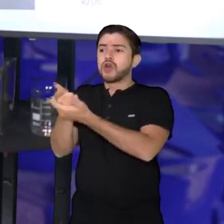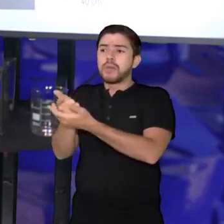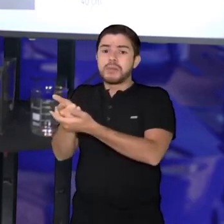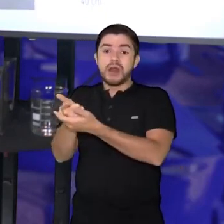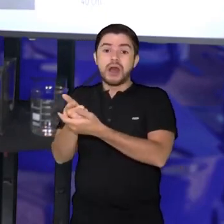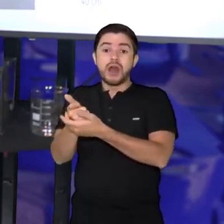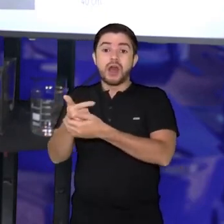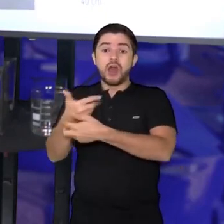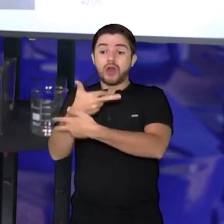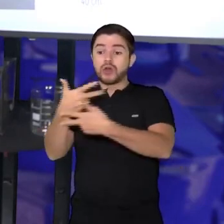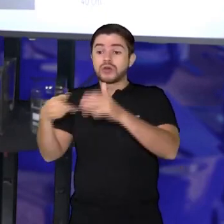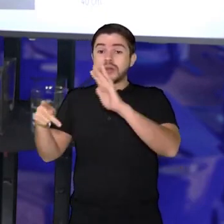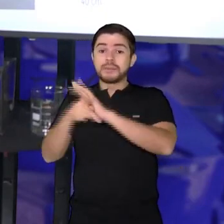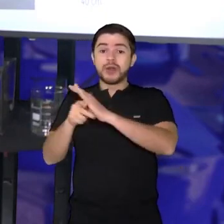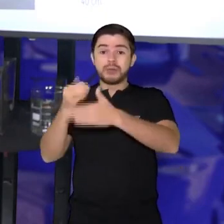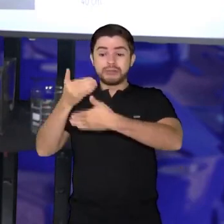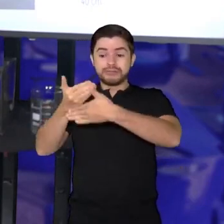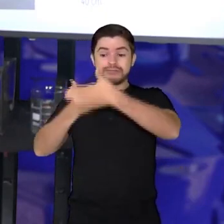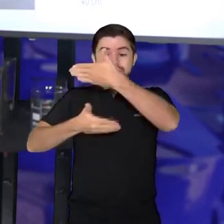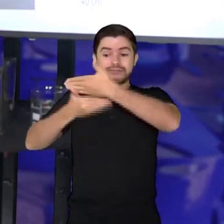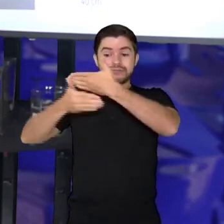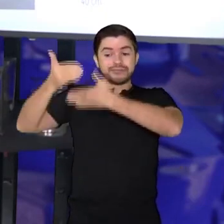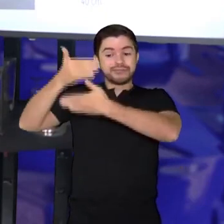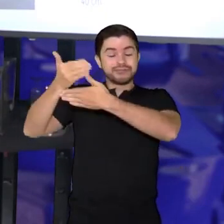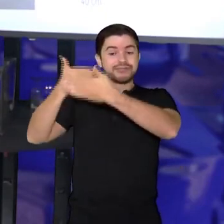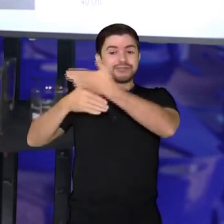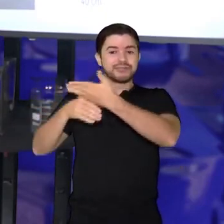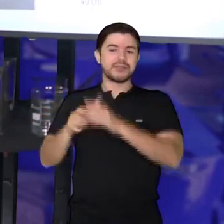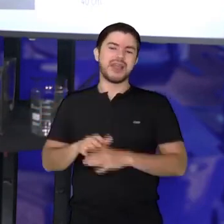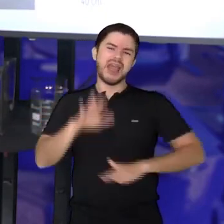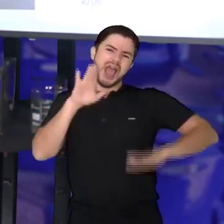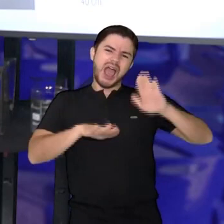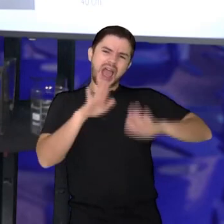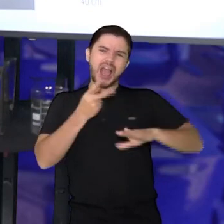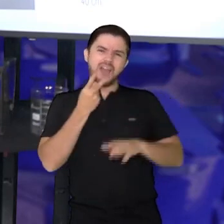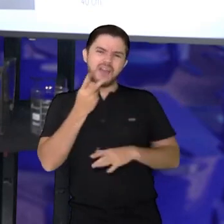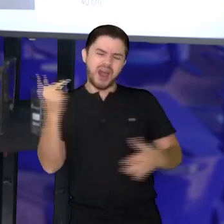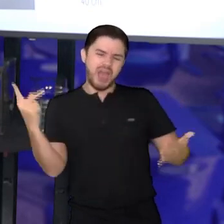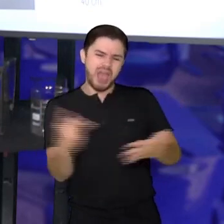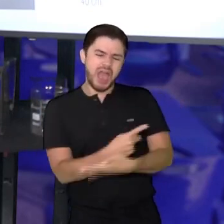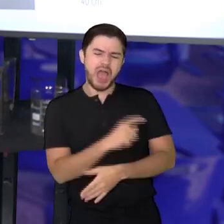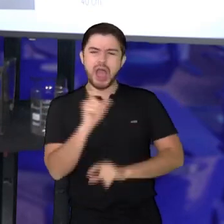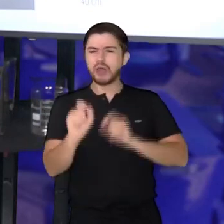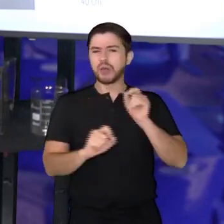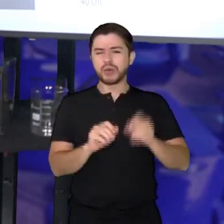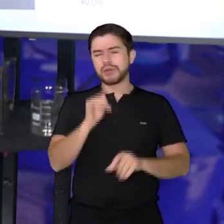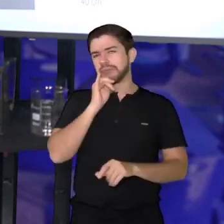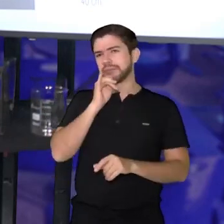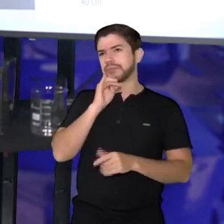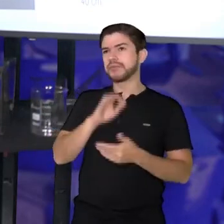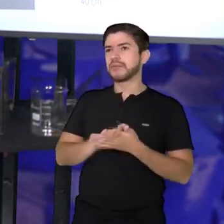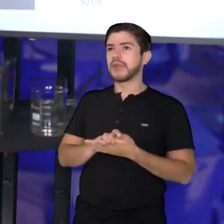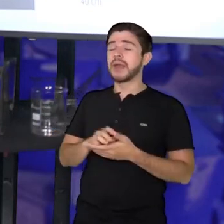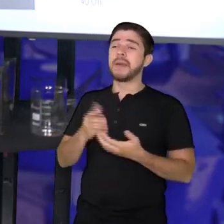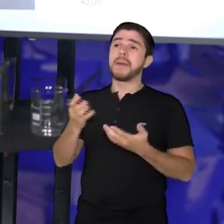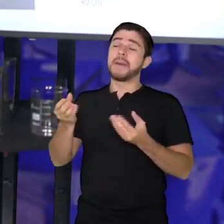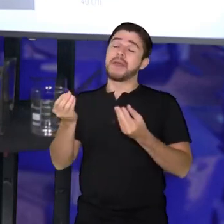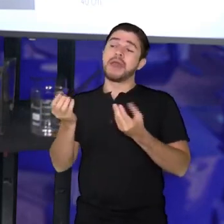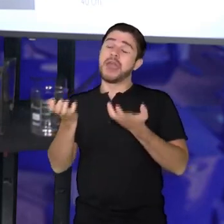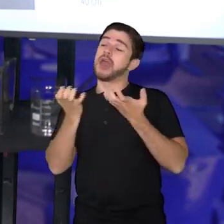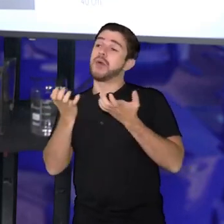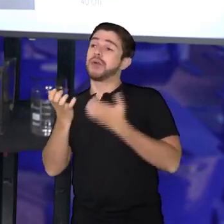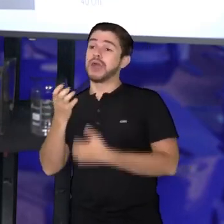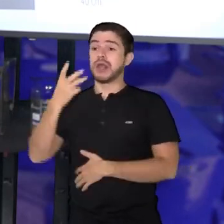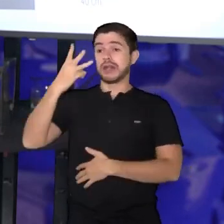reparo, e de maneira errada a gente acaba falando, ao comprar o material, me dê 3 metros